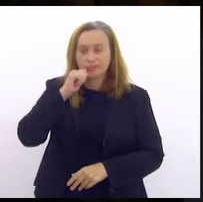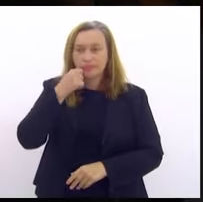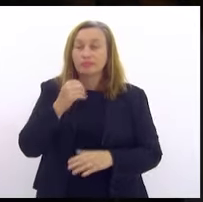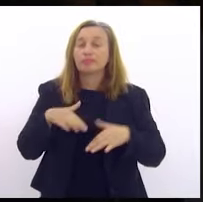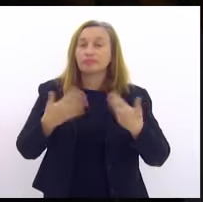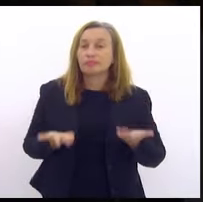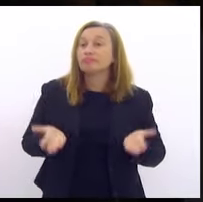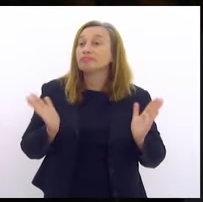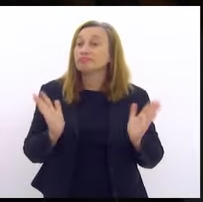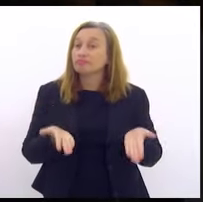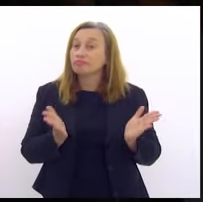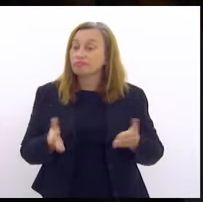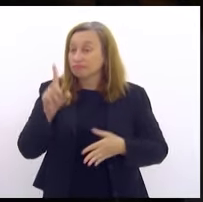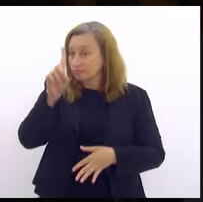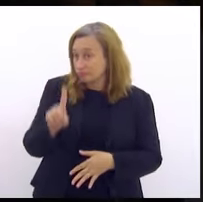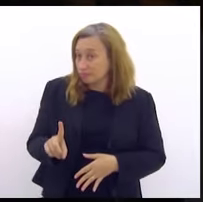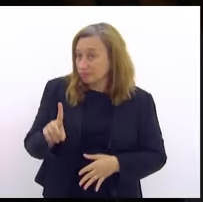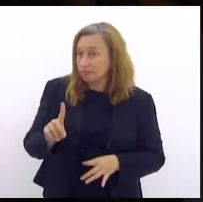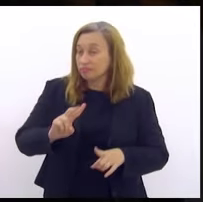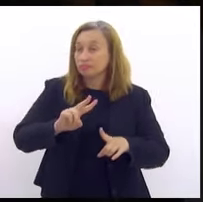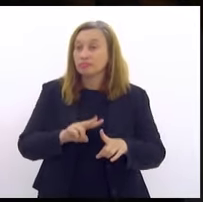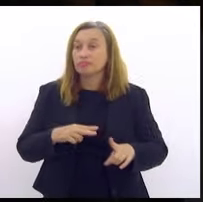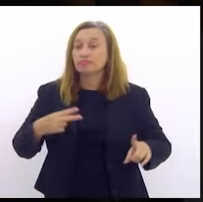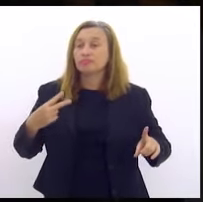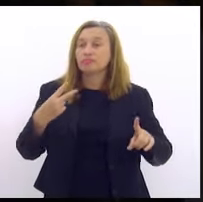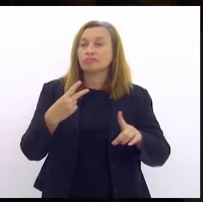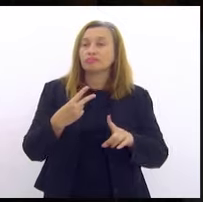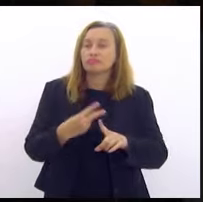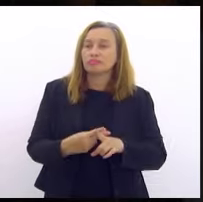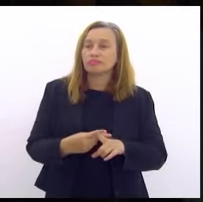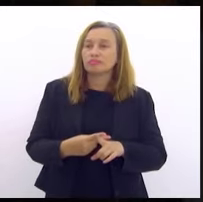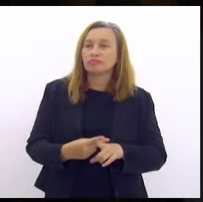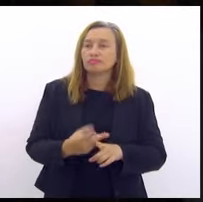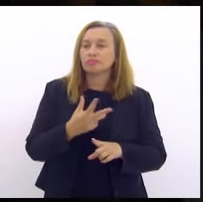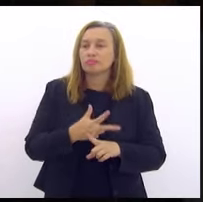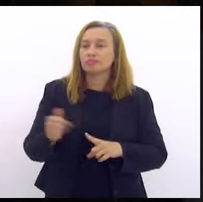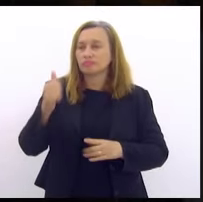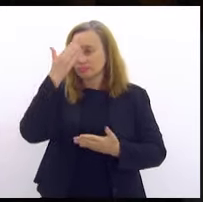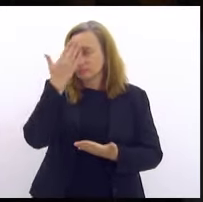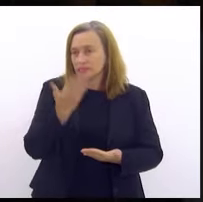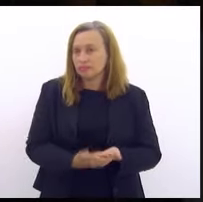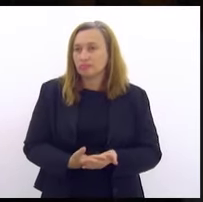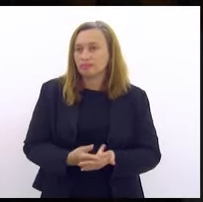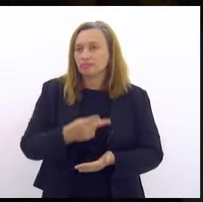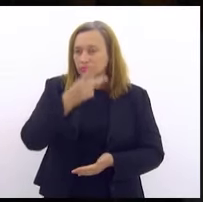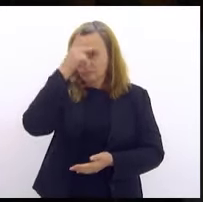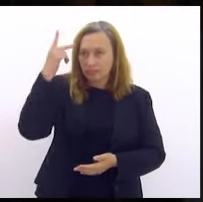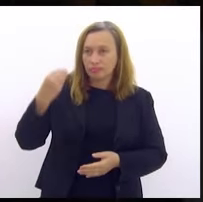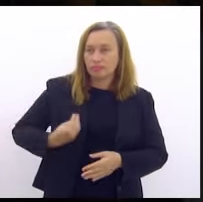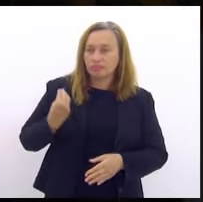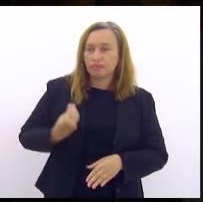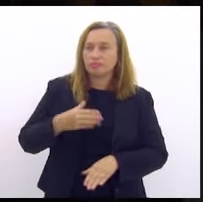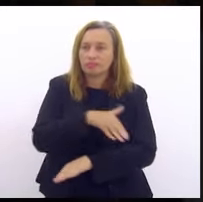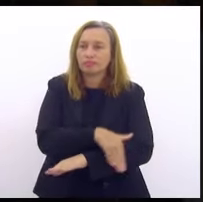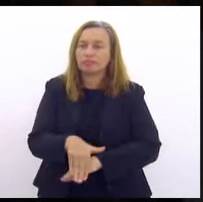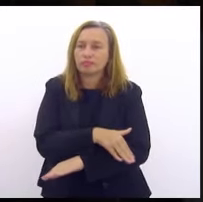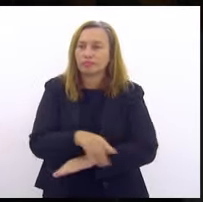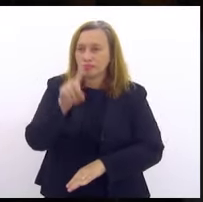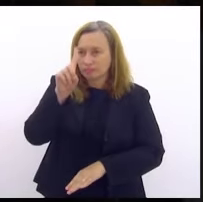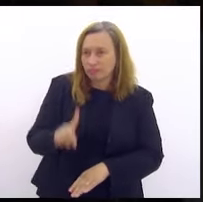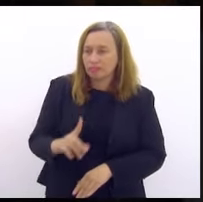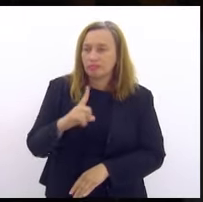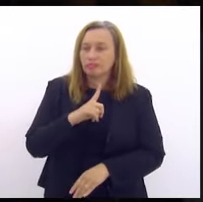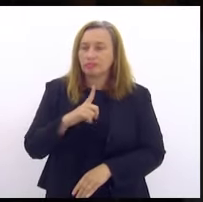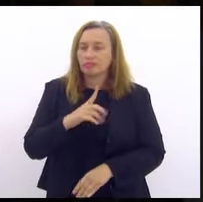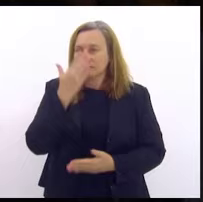hoje, um dia de dupla vitória para aqueles que acreditam que a população em situação de rua tem direitos, para aqueles que